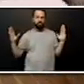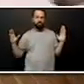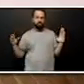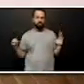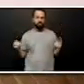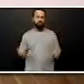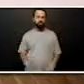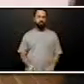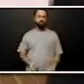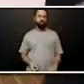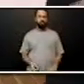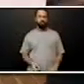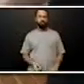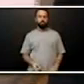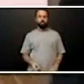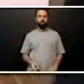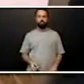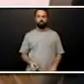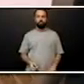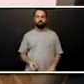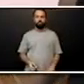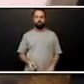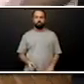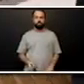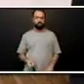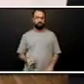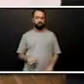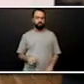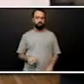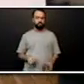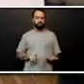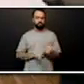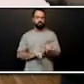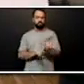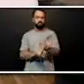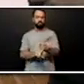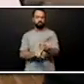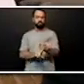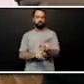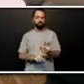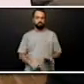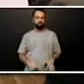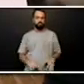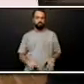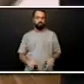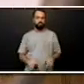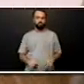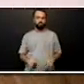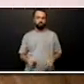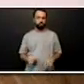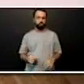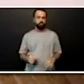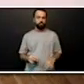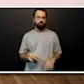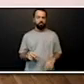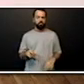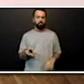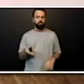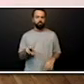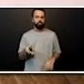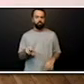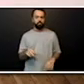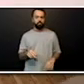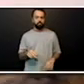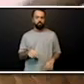ou simétricos são representados pelo mesmo algarismo